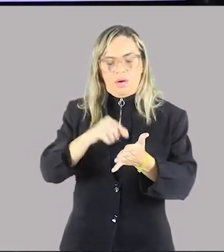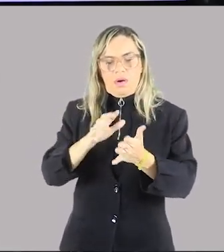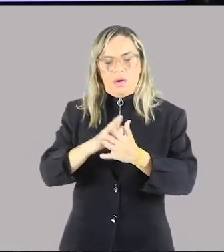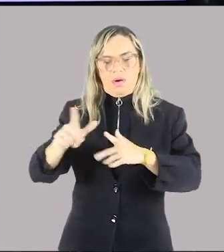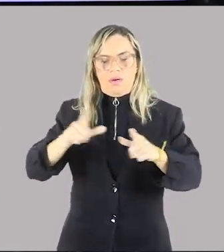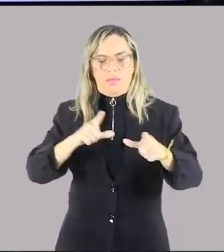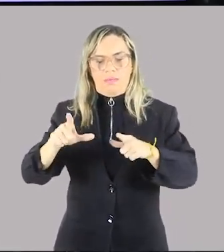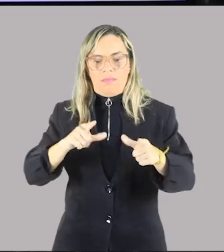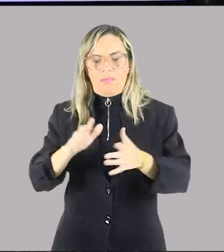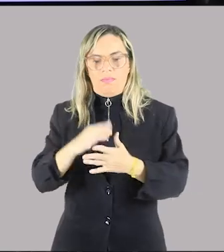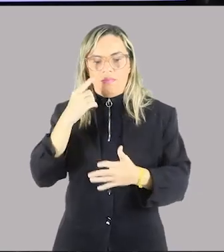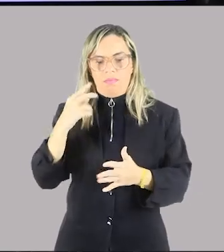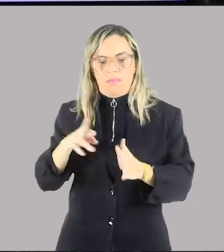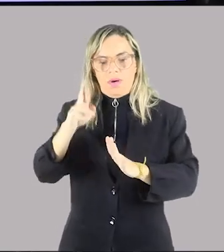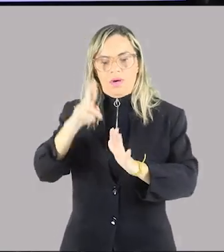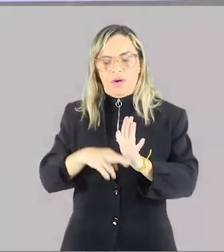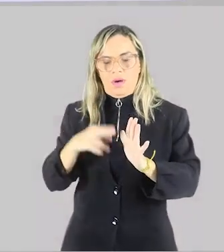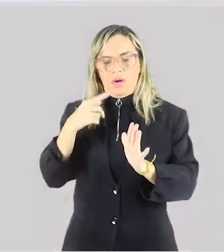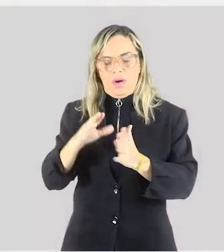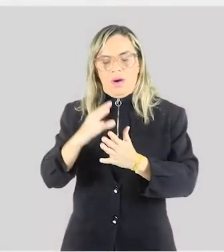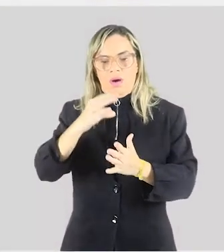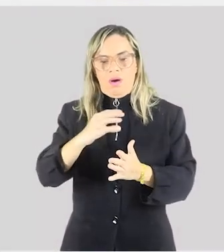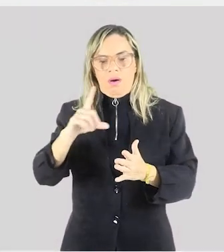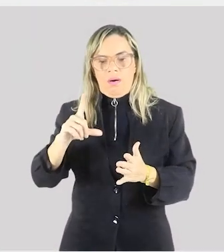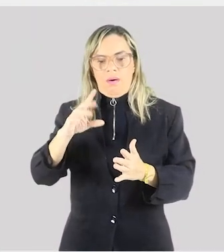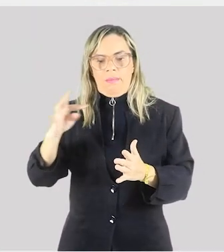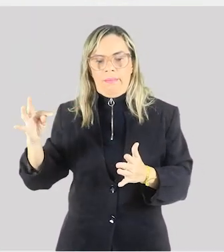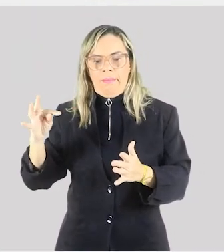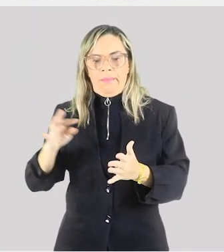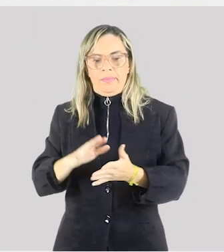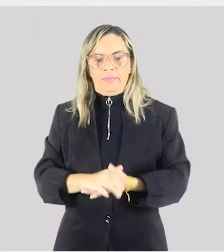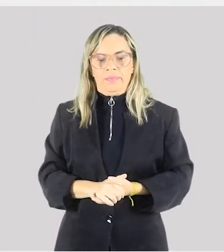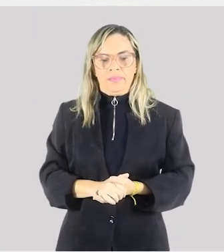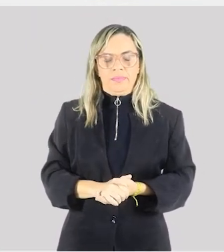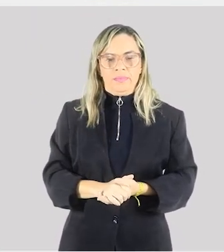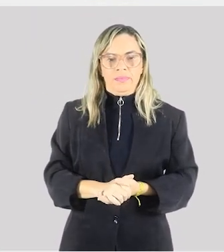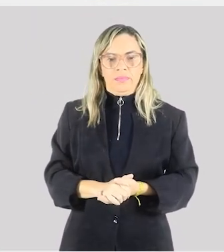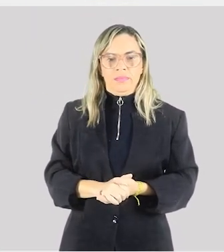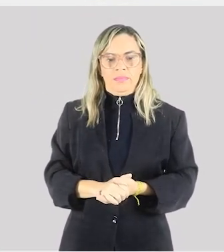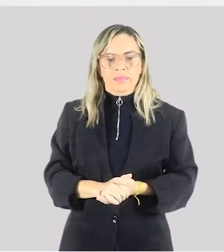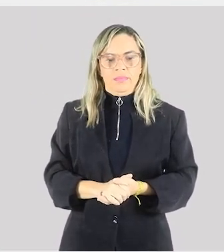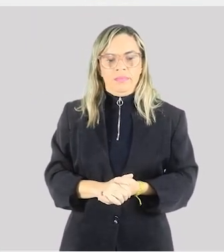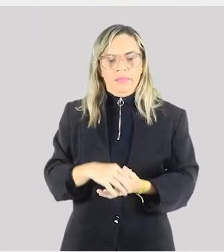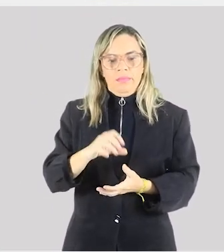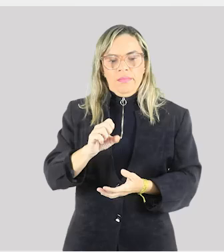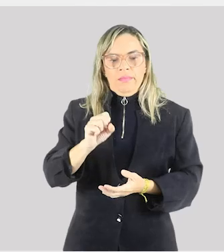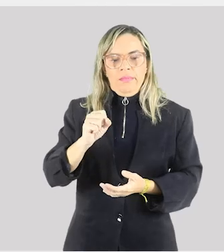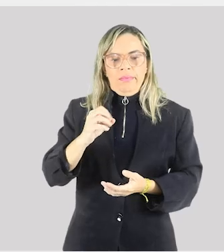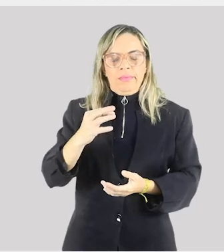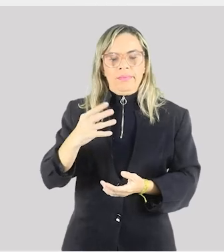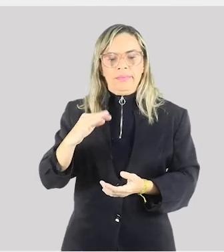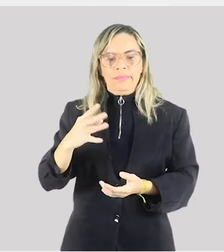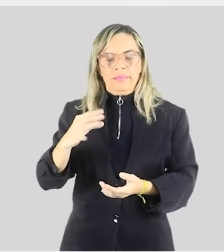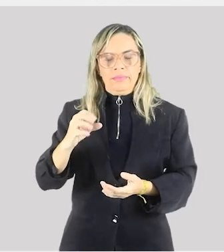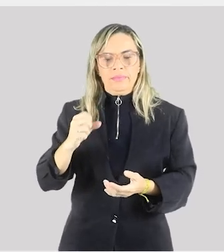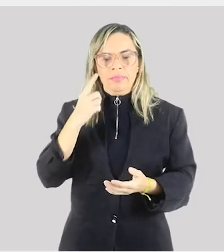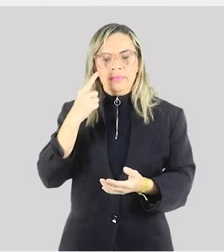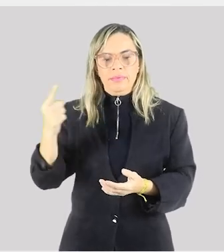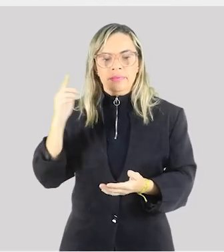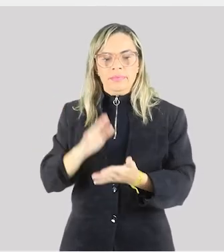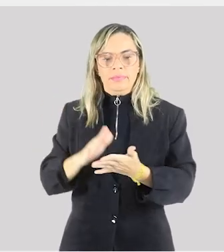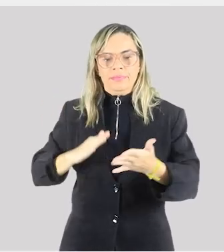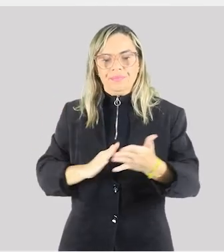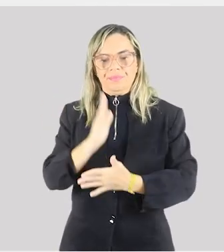chamados seletistas. Já os estatutários, eles são aprovados mediante concurso público, assim como os seletistas,